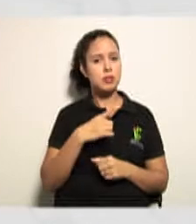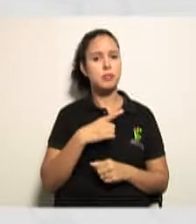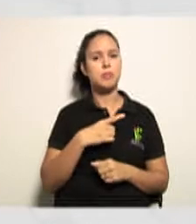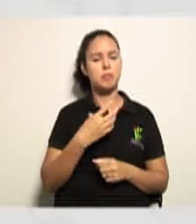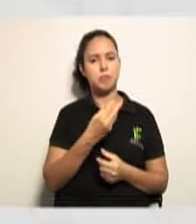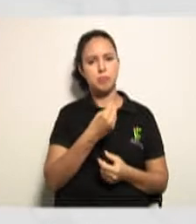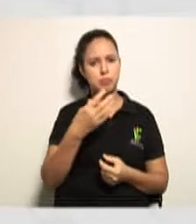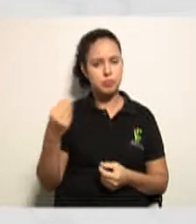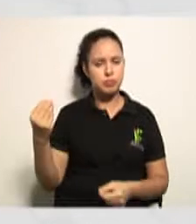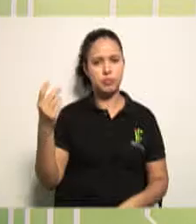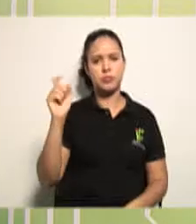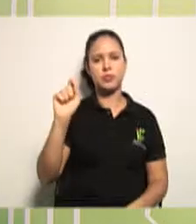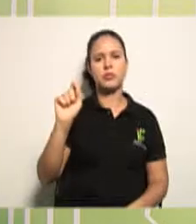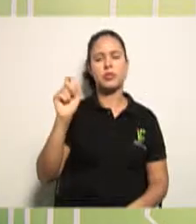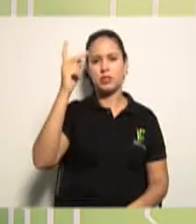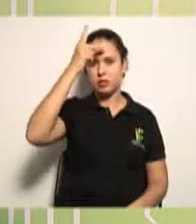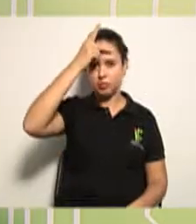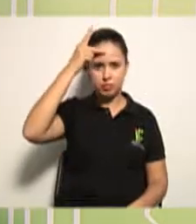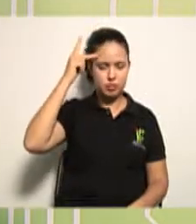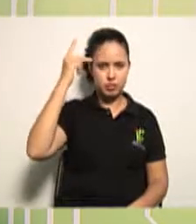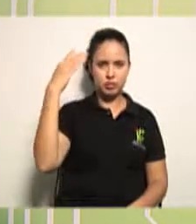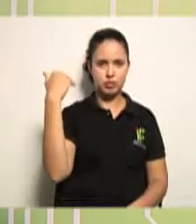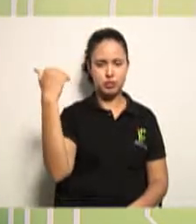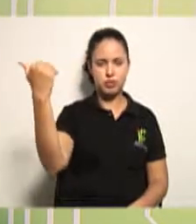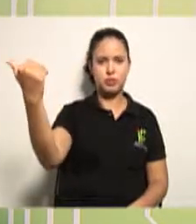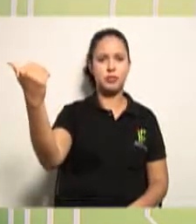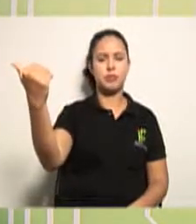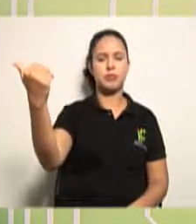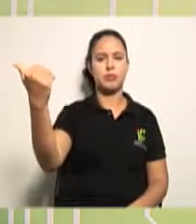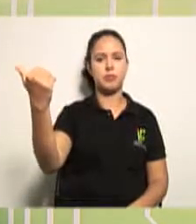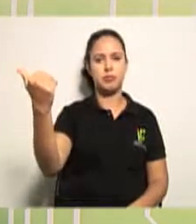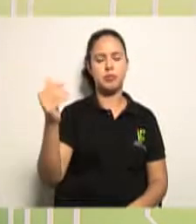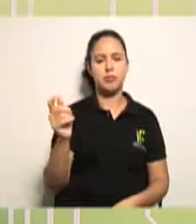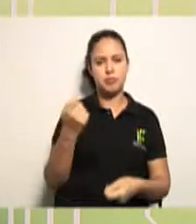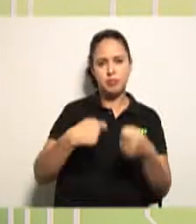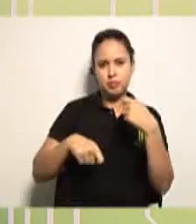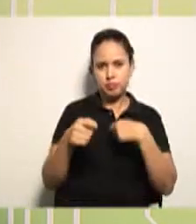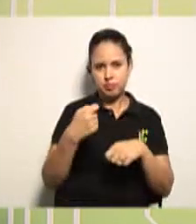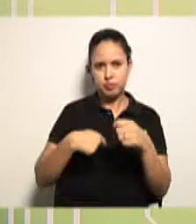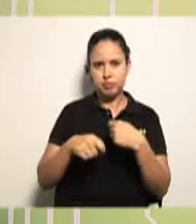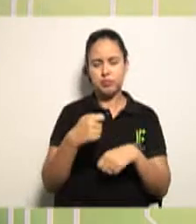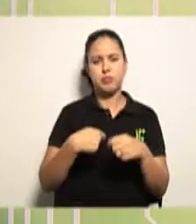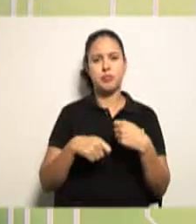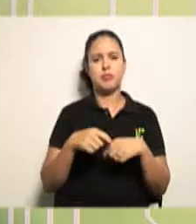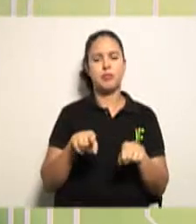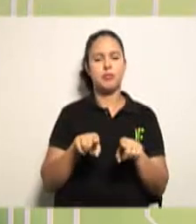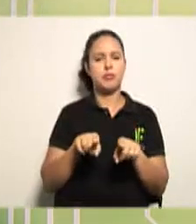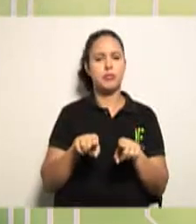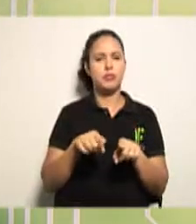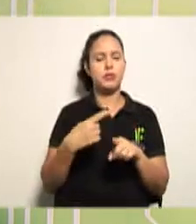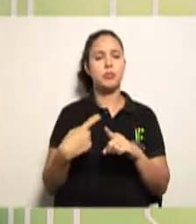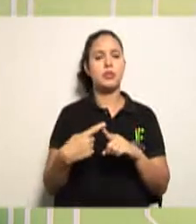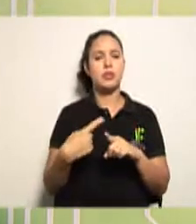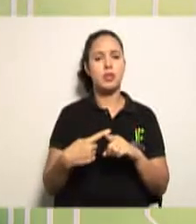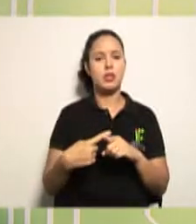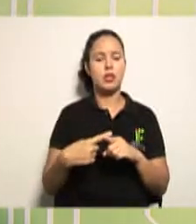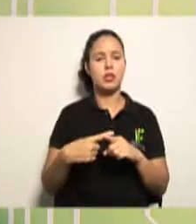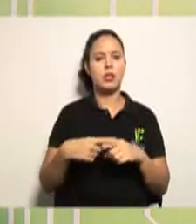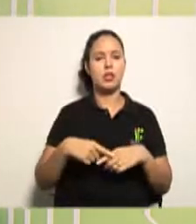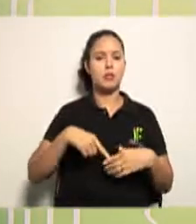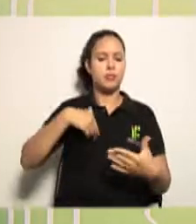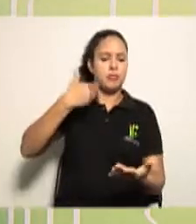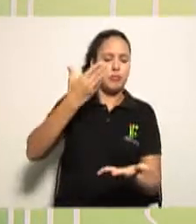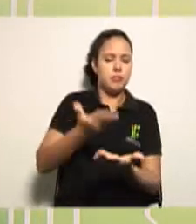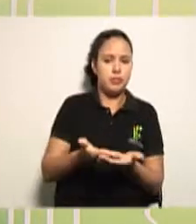sucesso nessa linha histórica aí da administração e nesses exemplos que eu dei aqui, porque até hoje eles ecoam